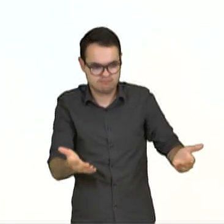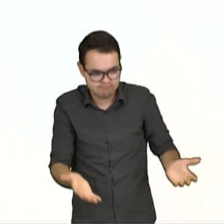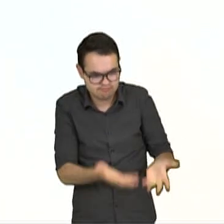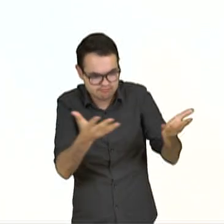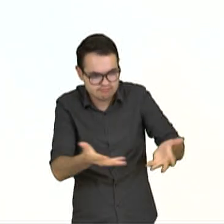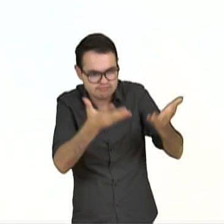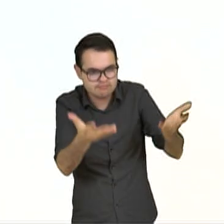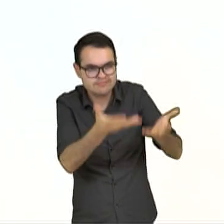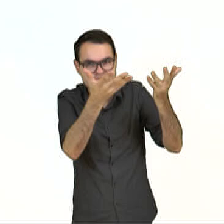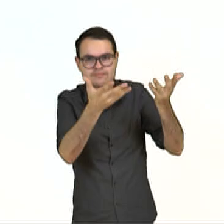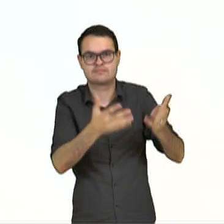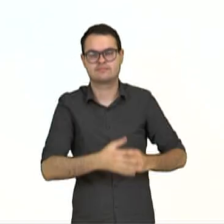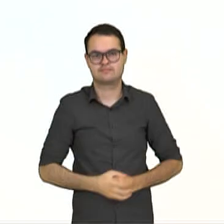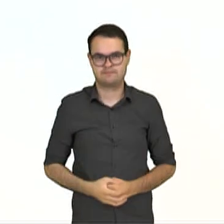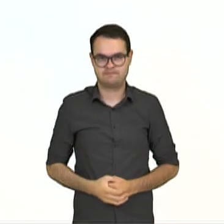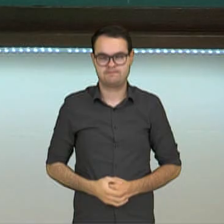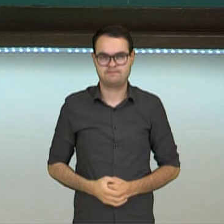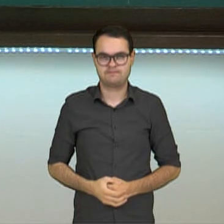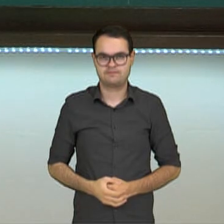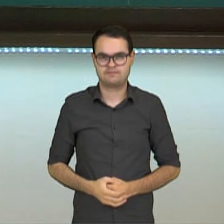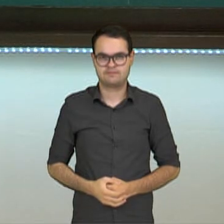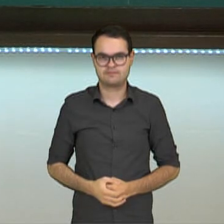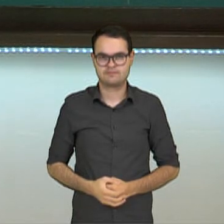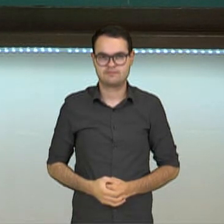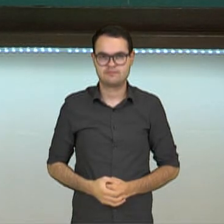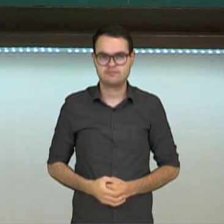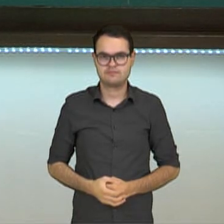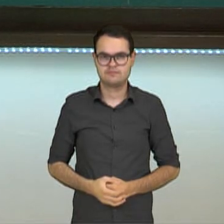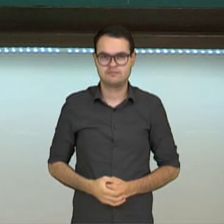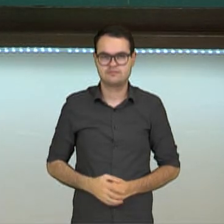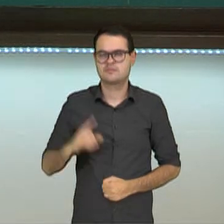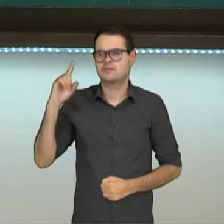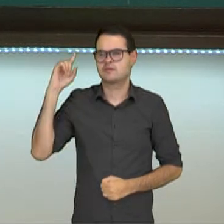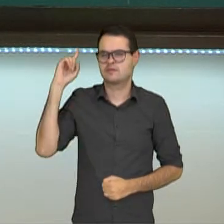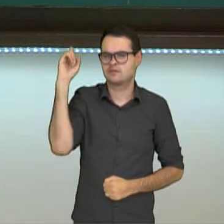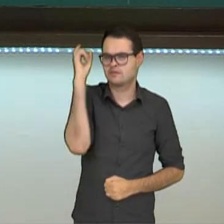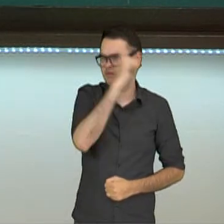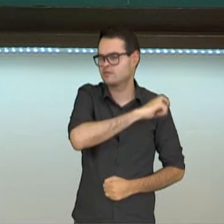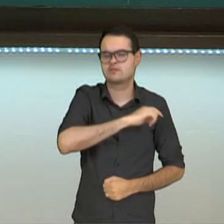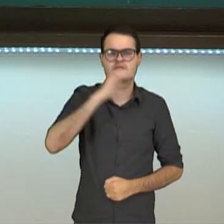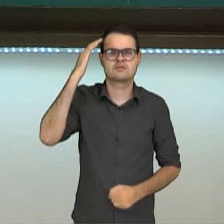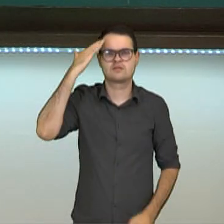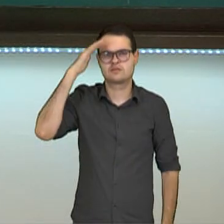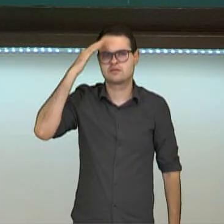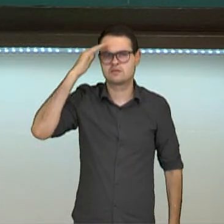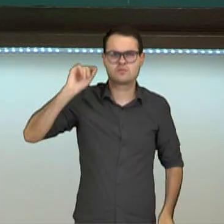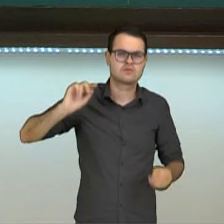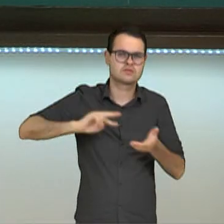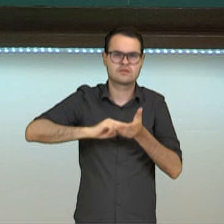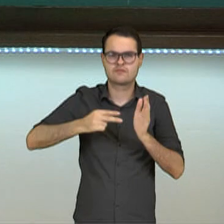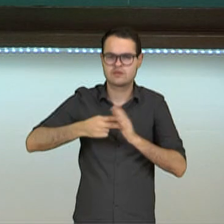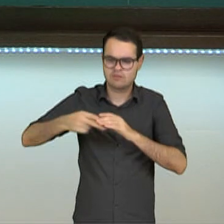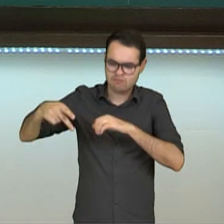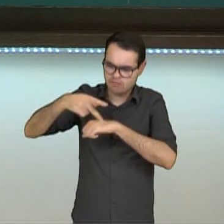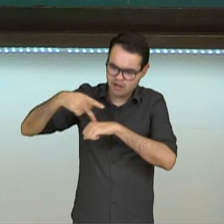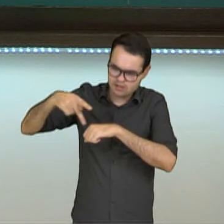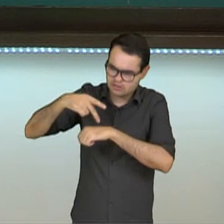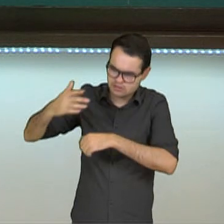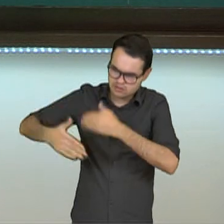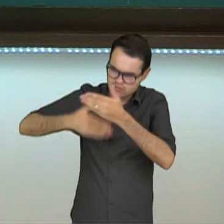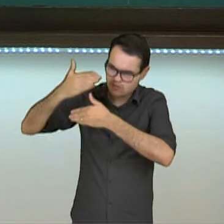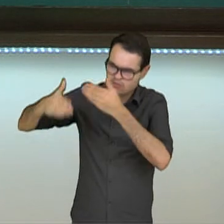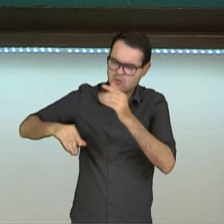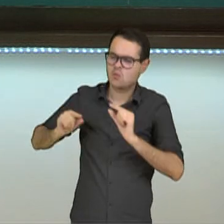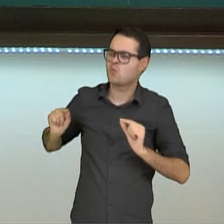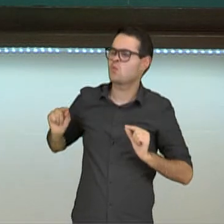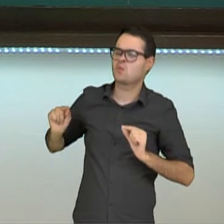se desenvolver. Então, a gente tem essa dificuldade de entender o que é um país desenvolvido,